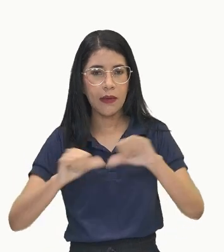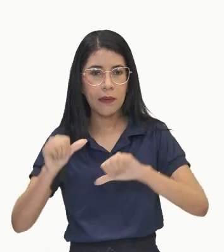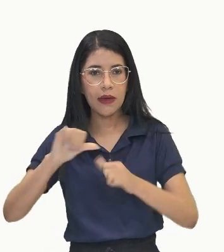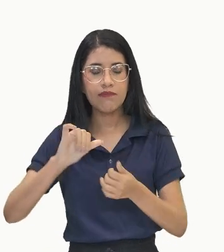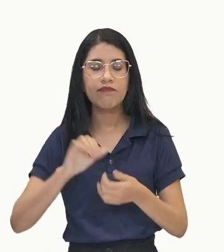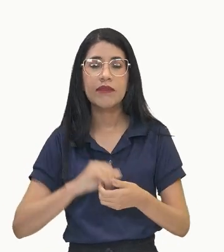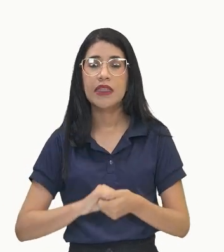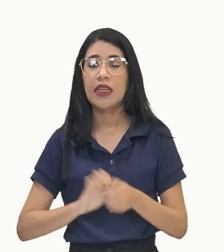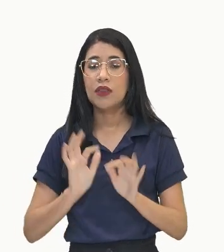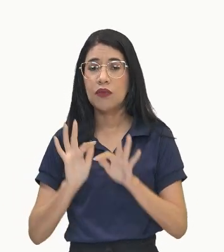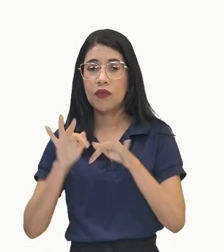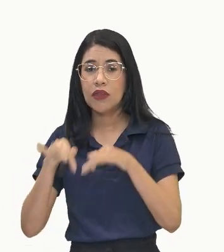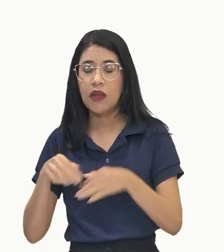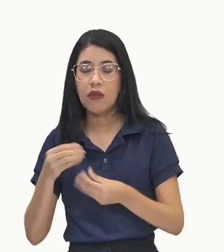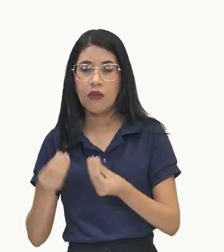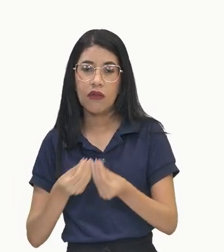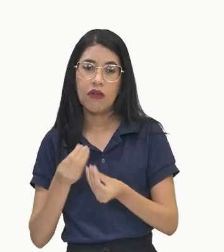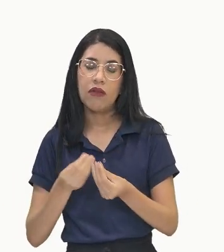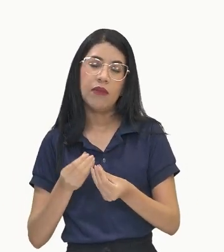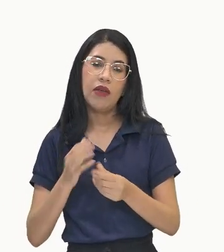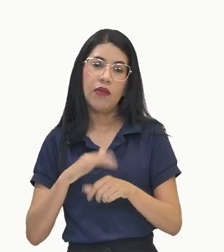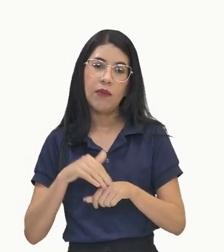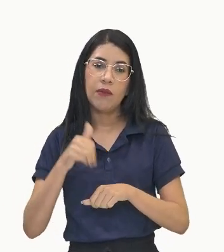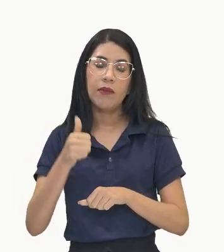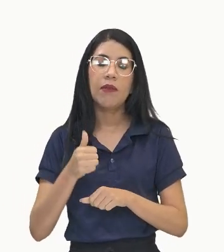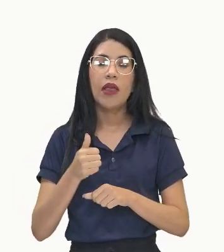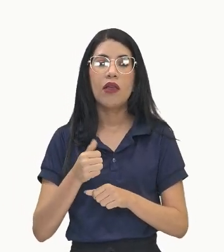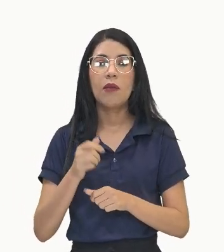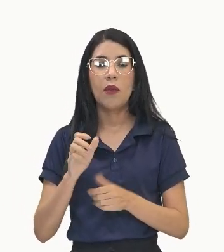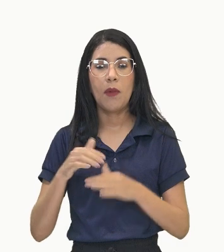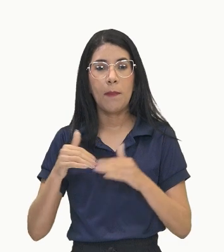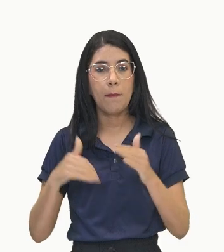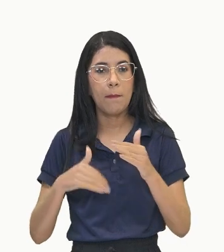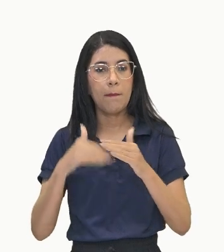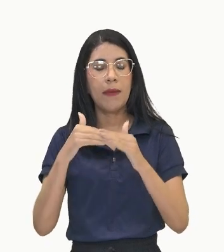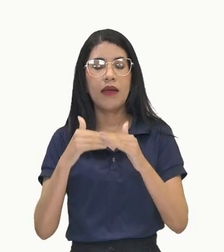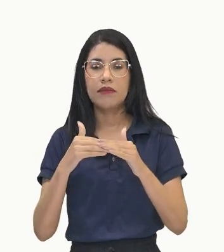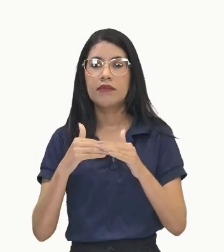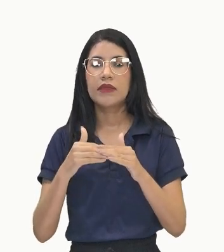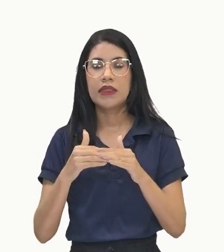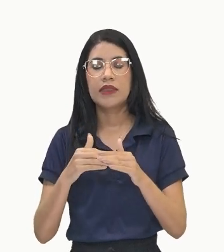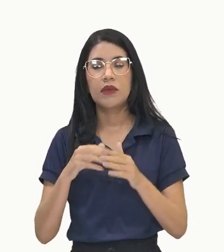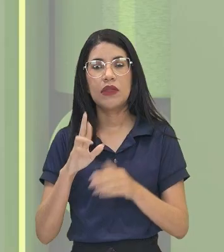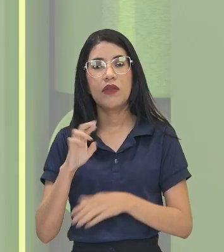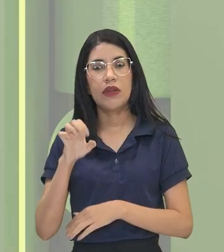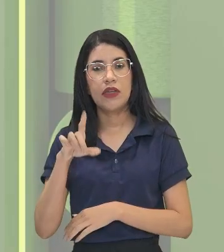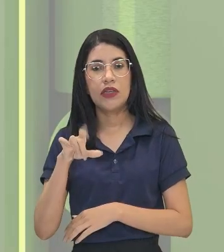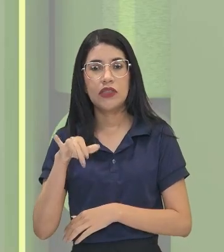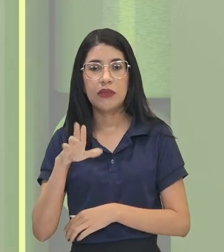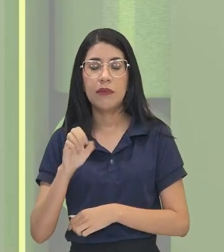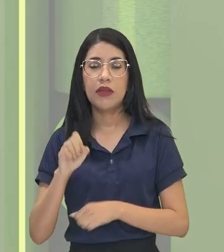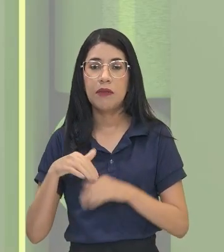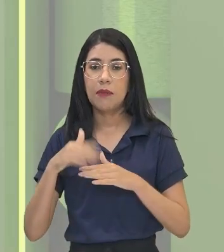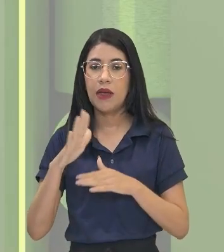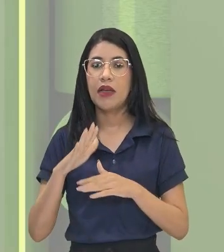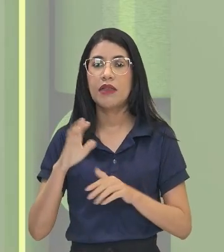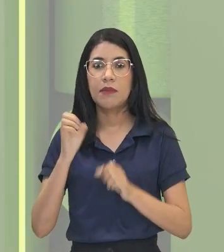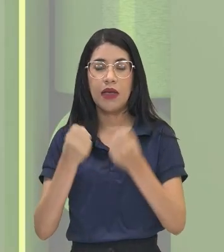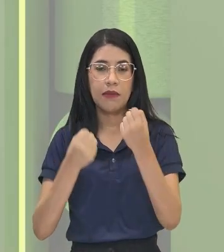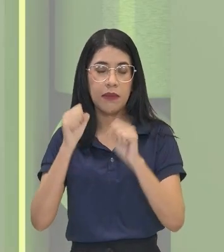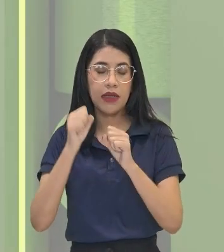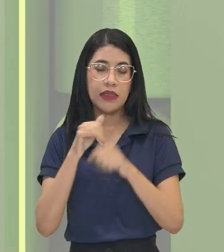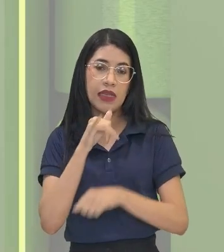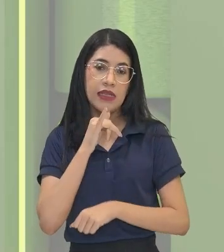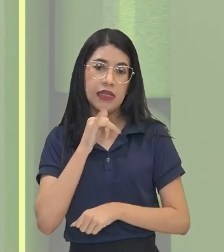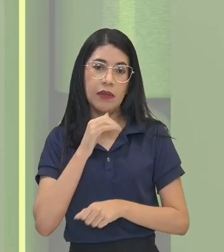você otimizar isso para ter o máximo de iogurte possível, vai trazer muito rendimento para a empresa. Então, a empresa de motos, o que